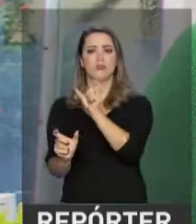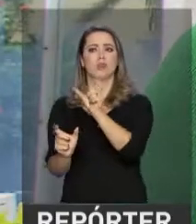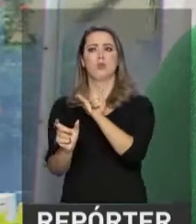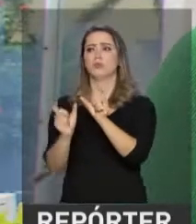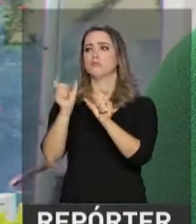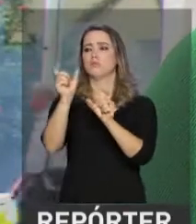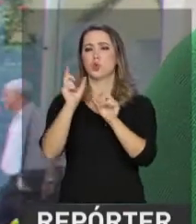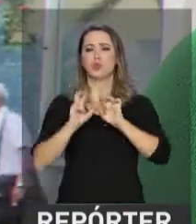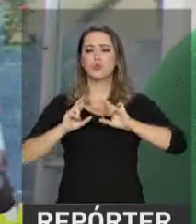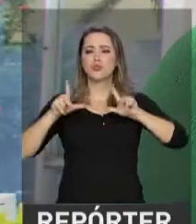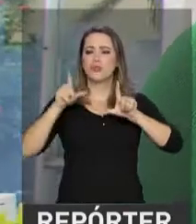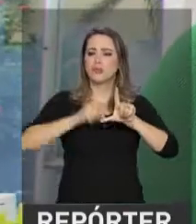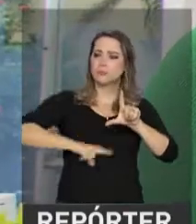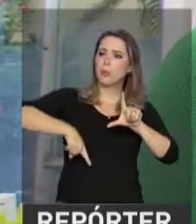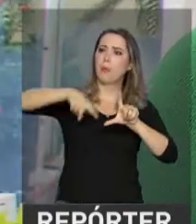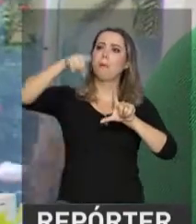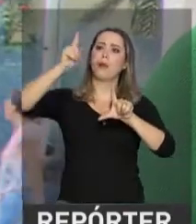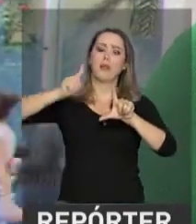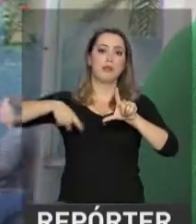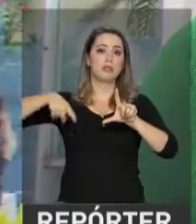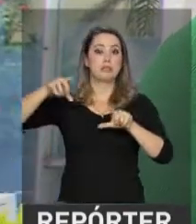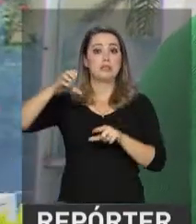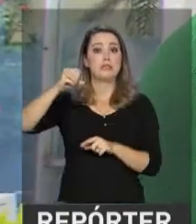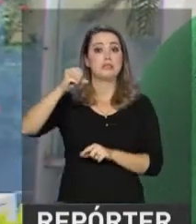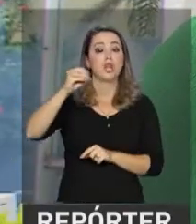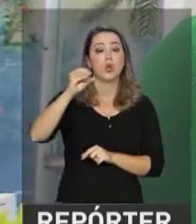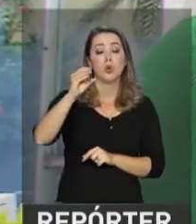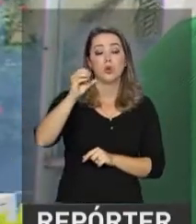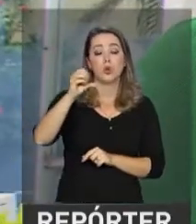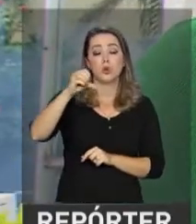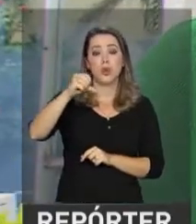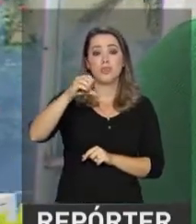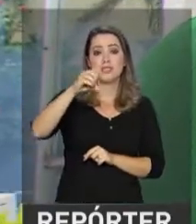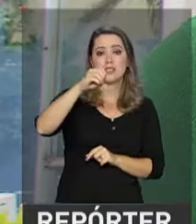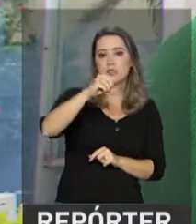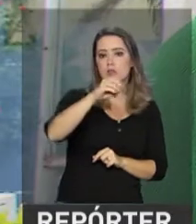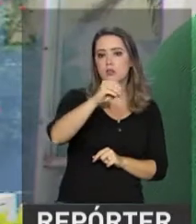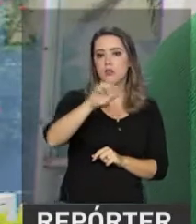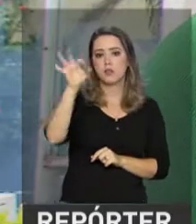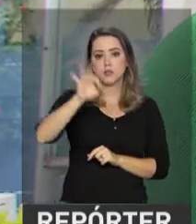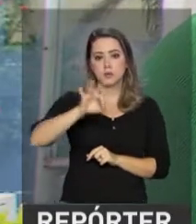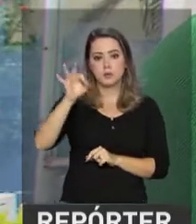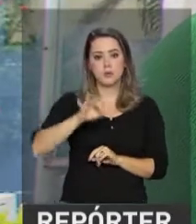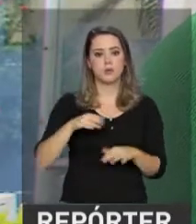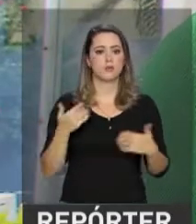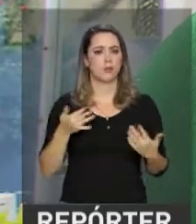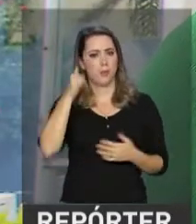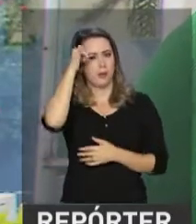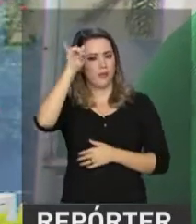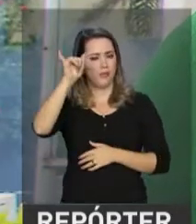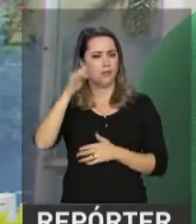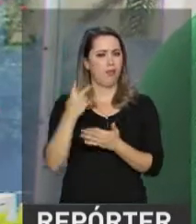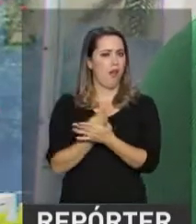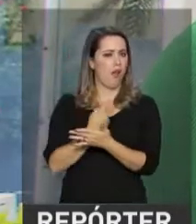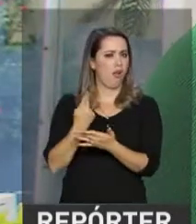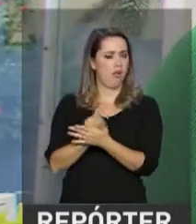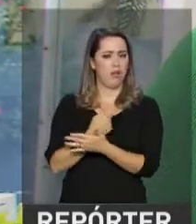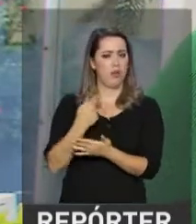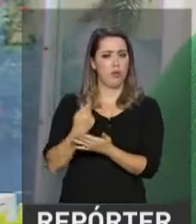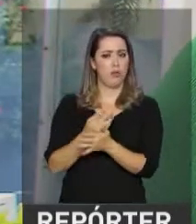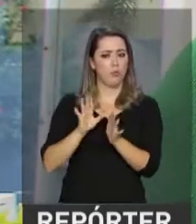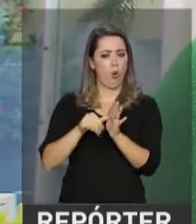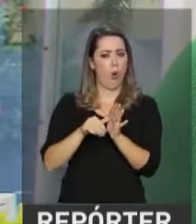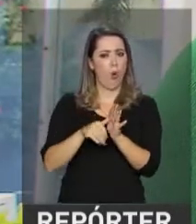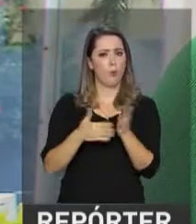diferentes regiões do país chega a 990 por cento para evitar fraudes e valores tão diferentes